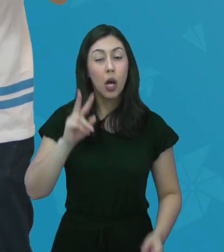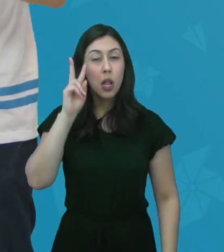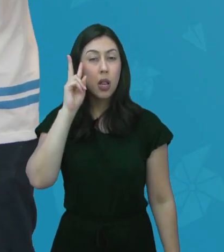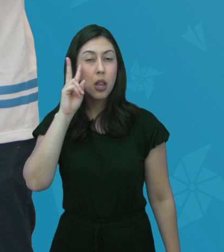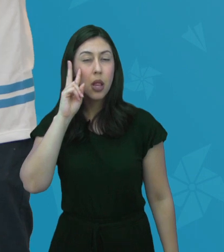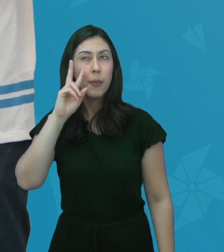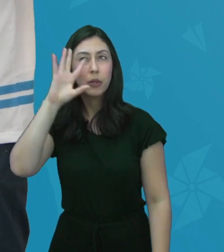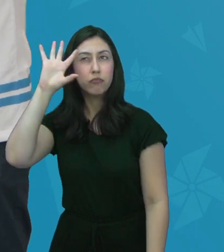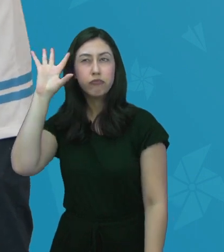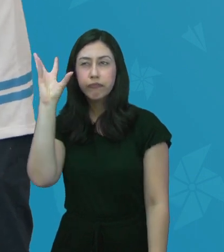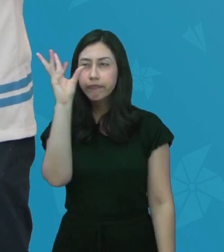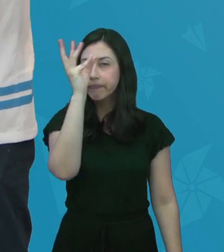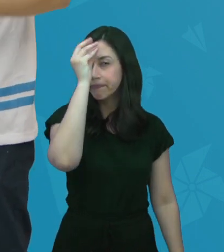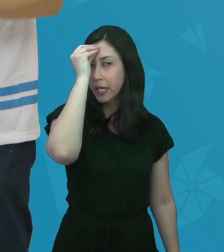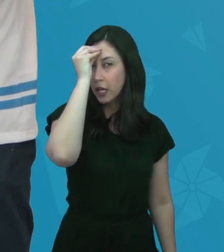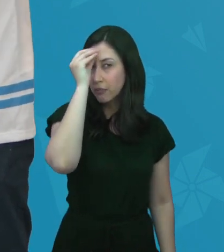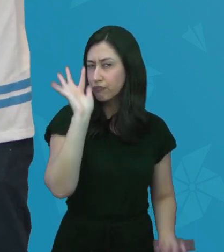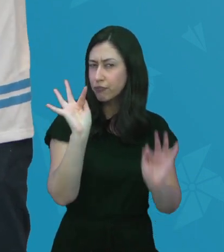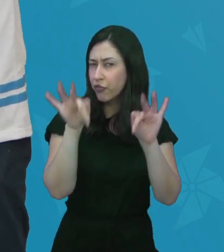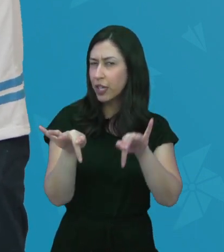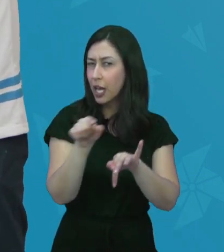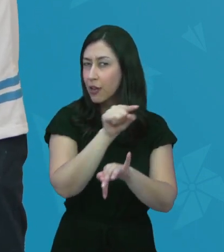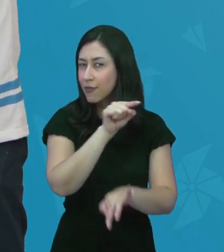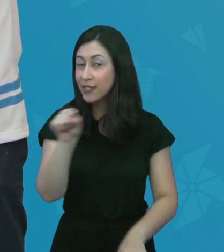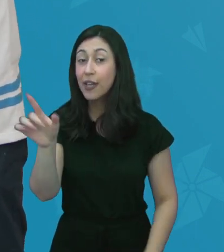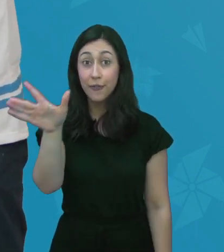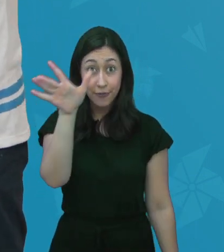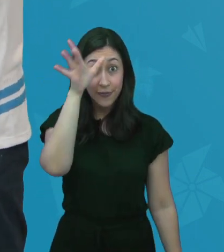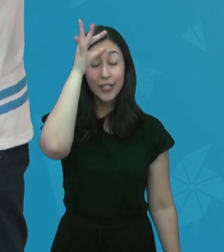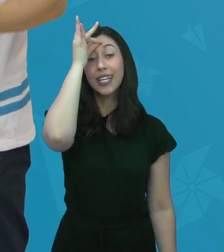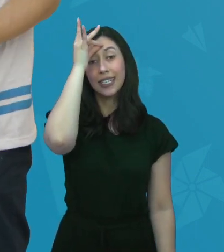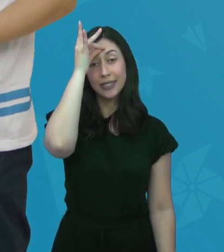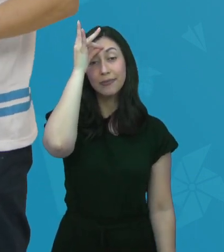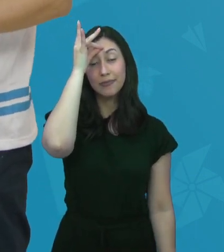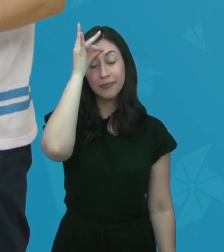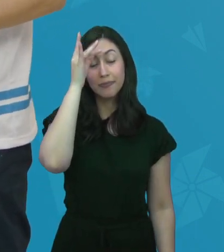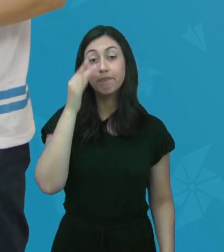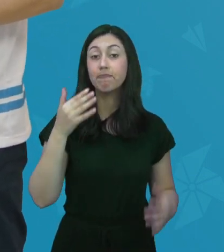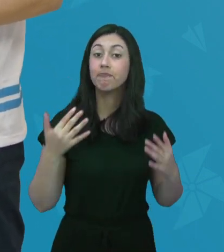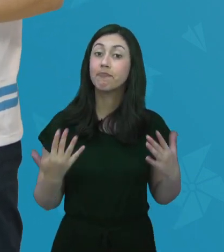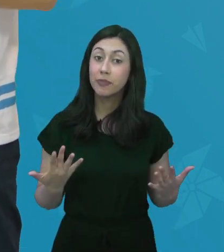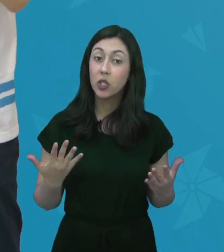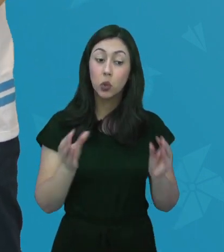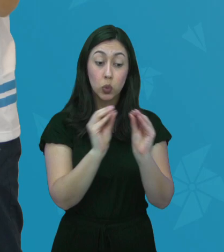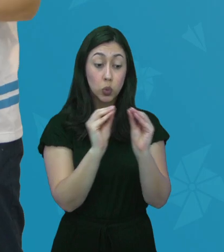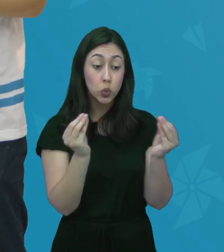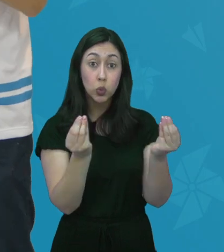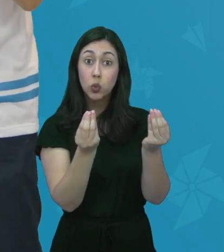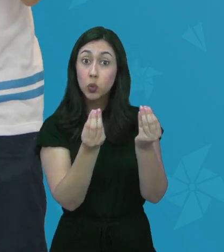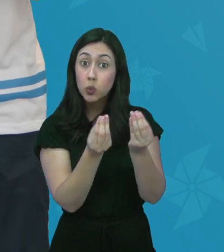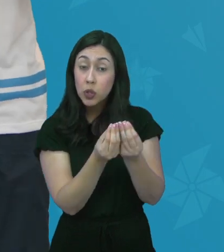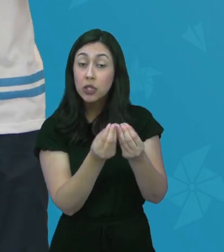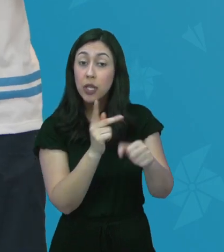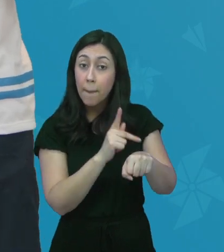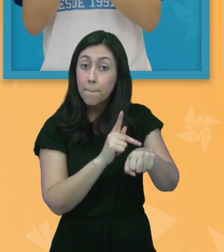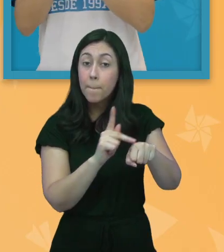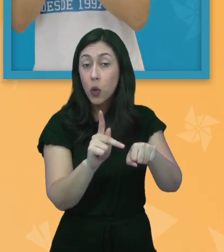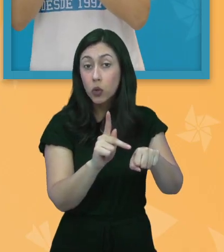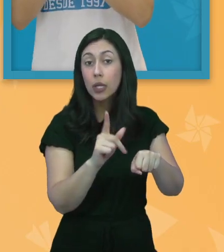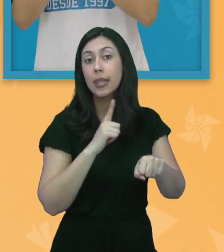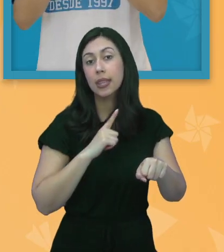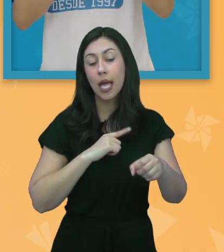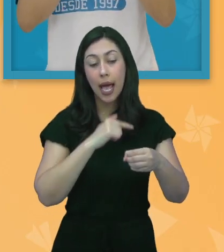E aqui, recapitulando, só para a gente finalizar e vocês fixarem melhor esse conteúdo. Bom, substâncias puras, elas são